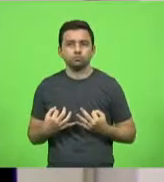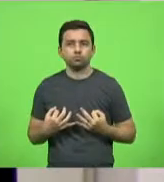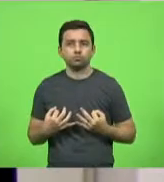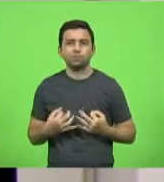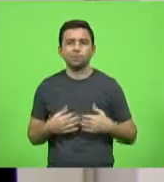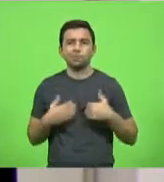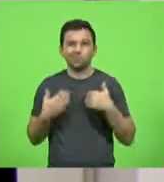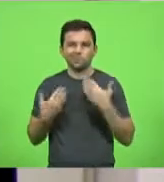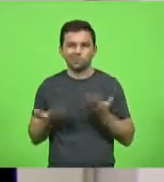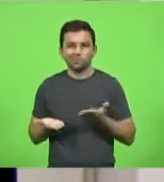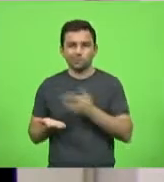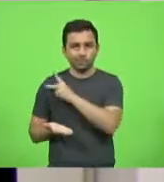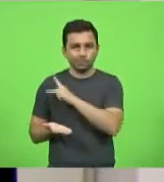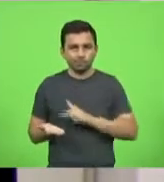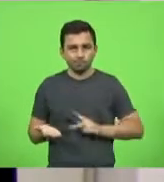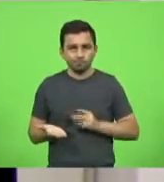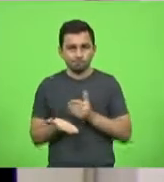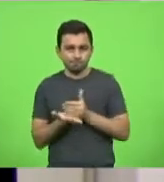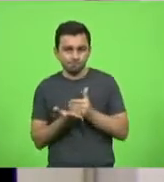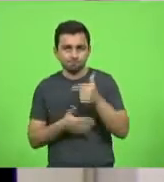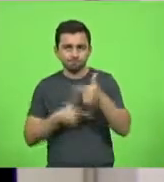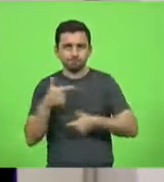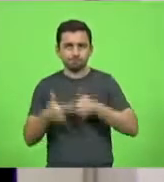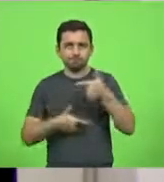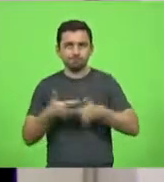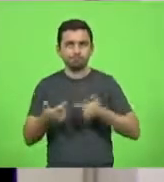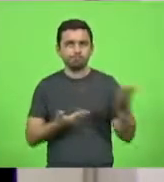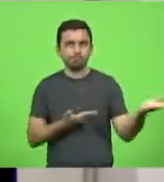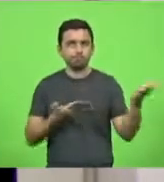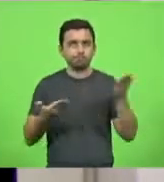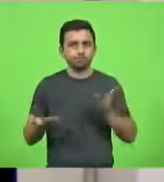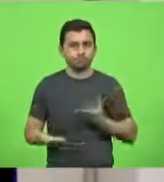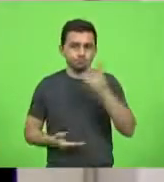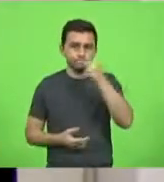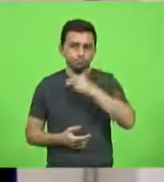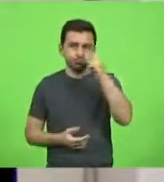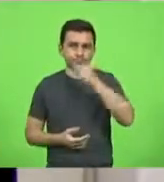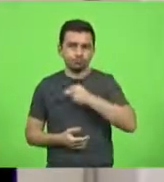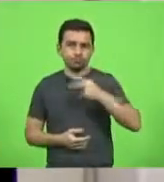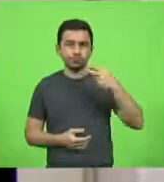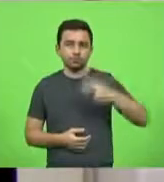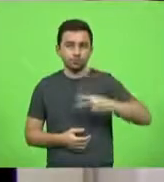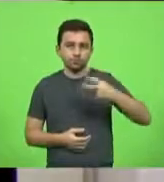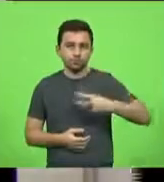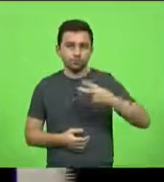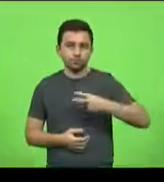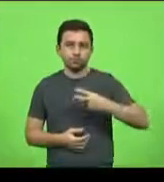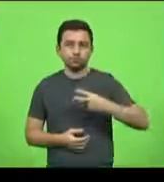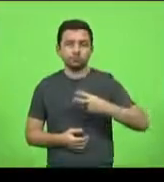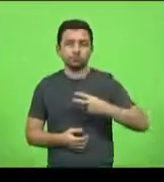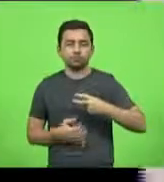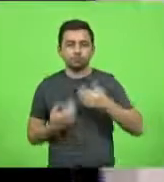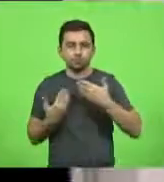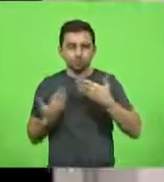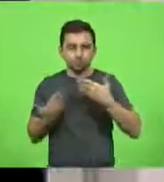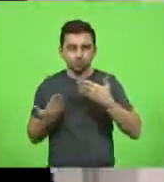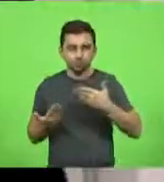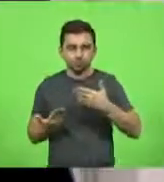declarou aberto os trabalhos e convidou o senhor deputado Kennedy Nunes, segundo vice-presidente, para que